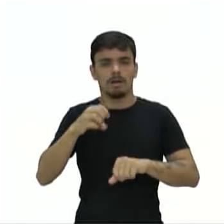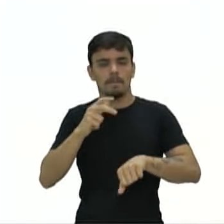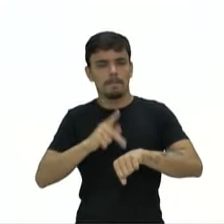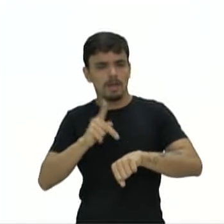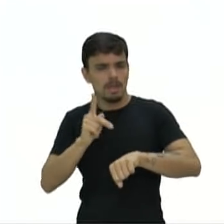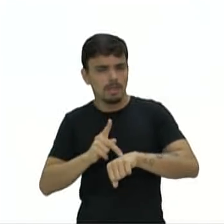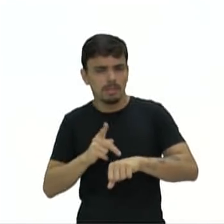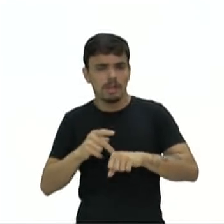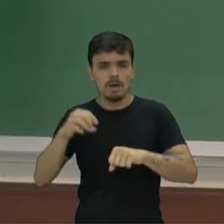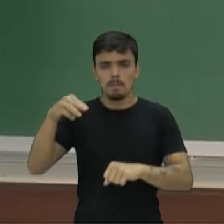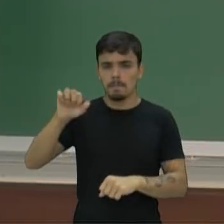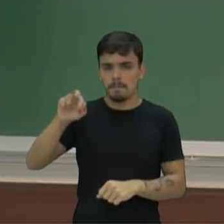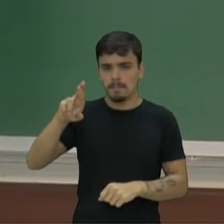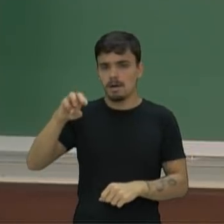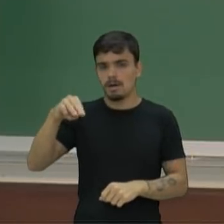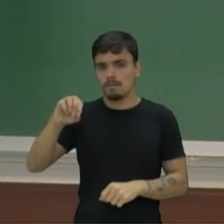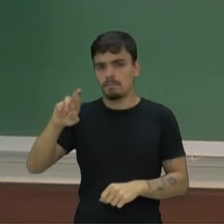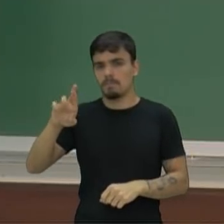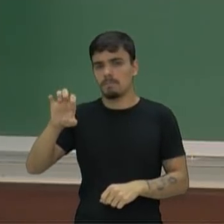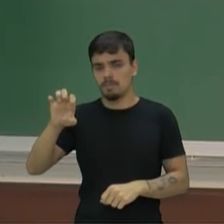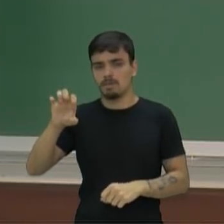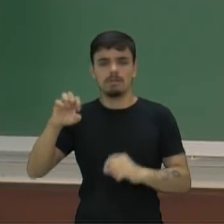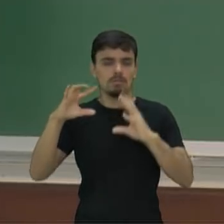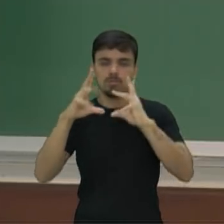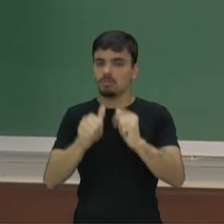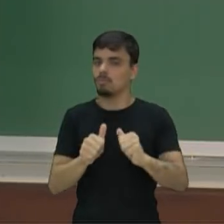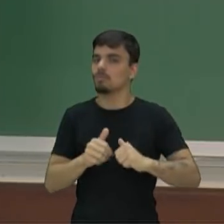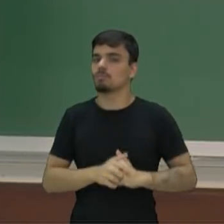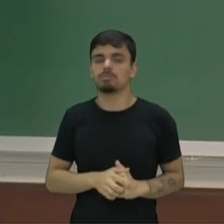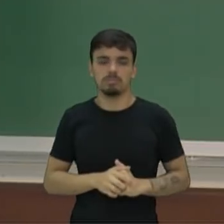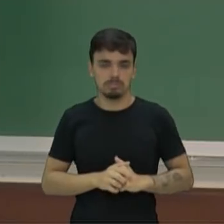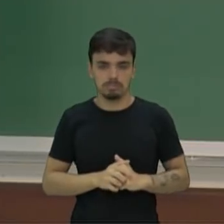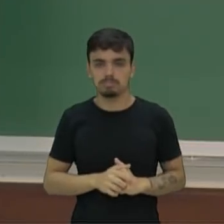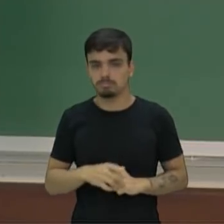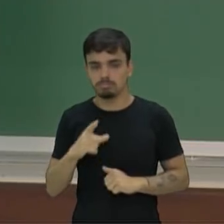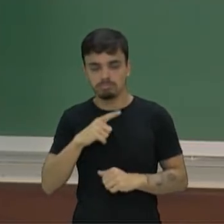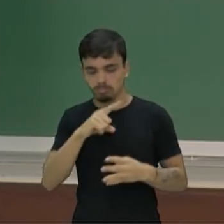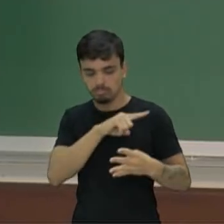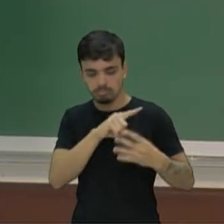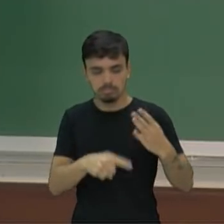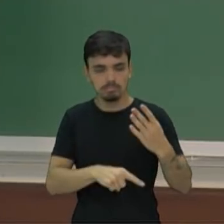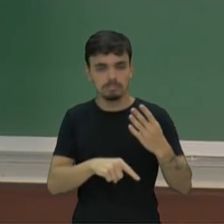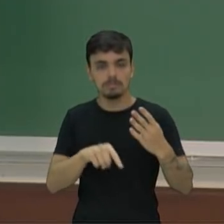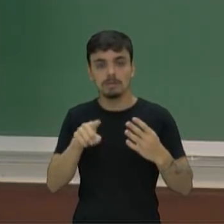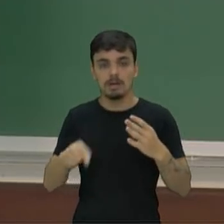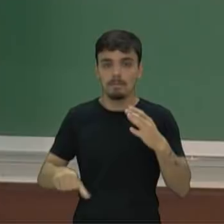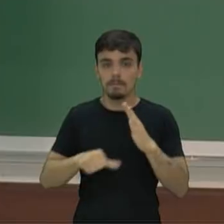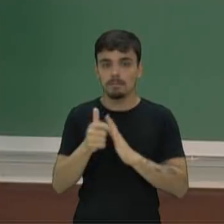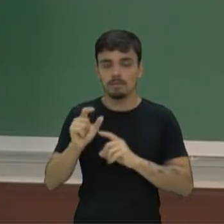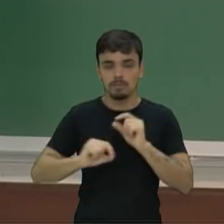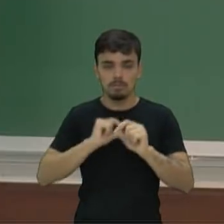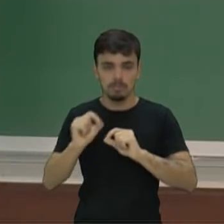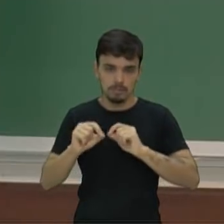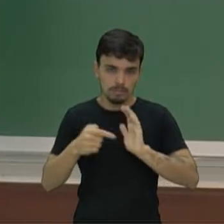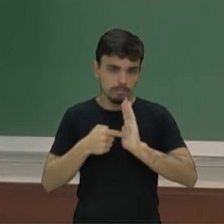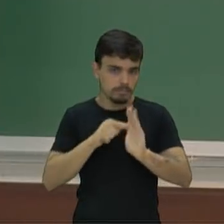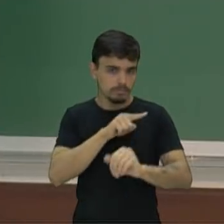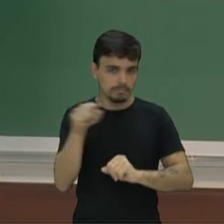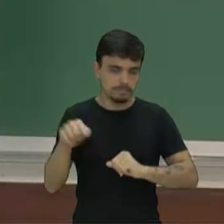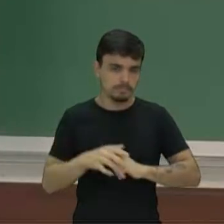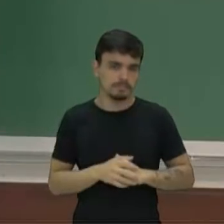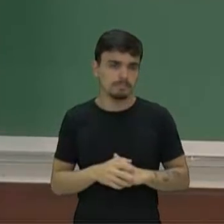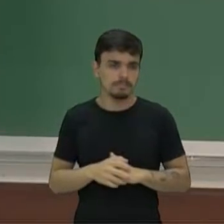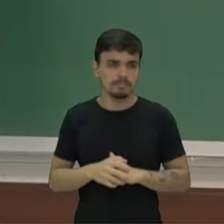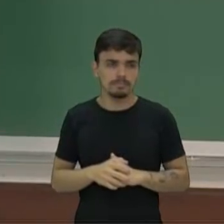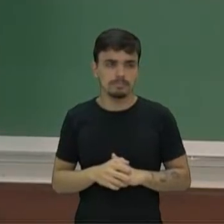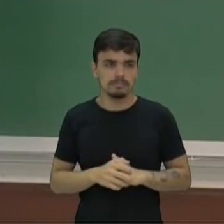pedras. Claro, tem teto, tem madeira para segurar a telha, como diz o outro. Tanto que esse é o primeiro a cair, como diz o outro, né? Mas os